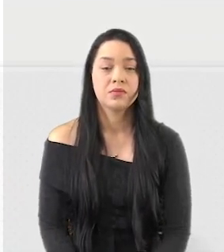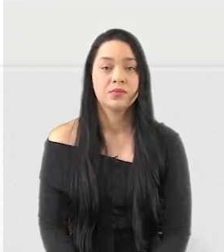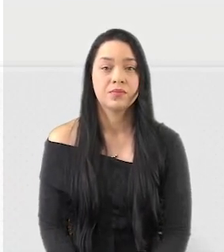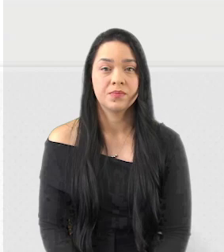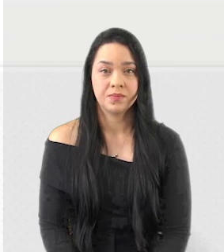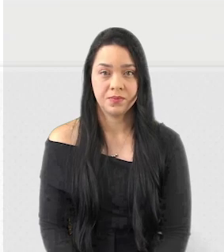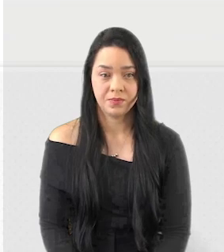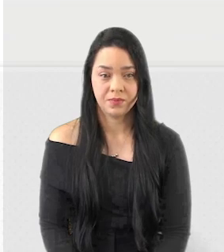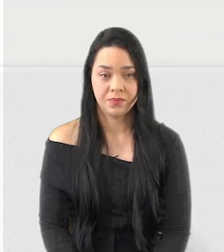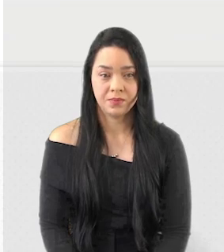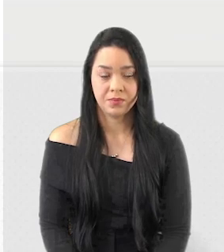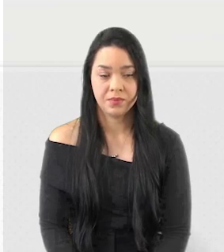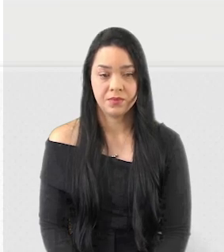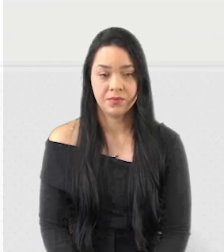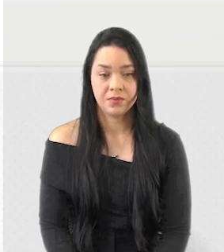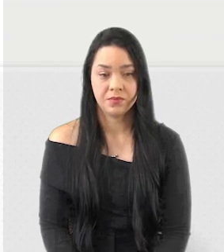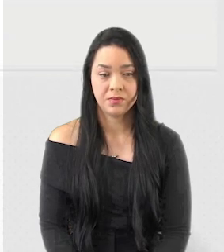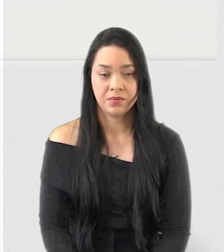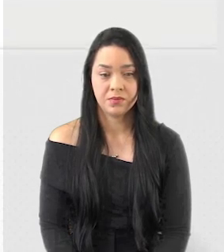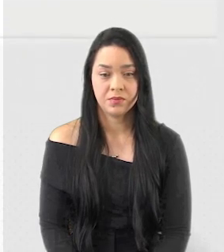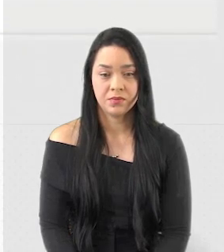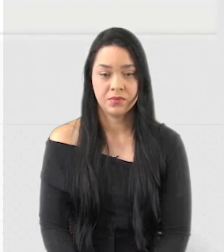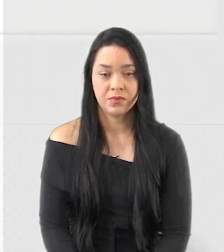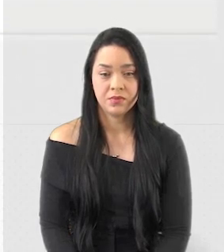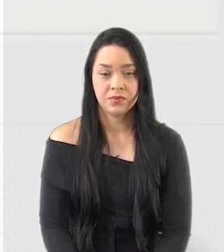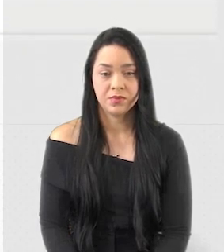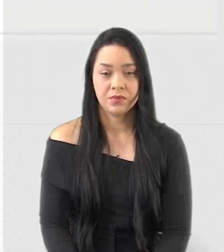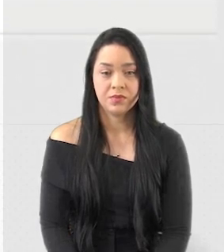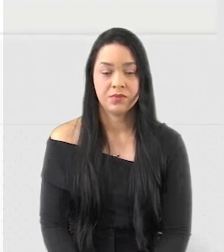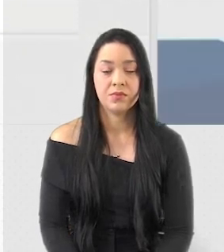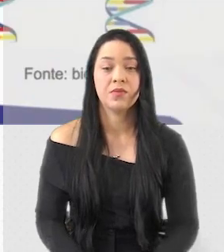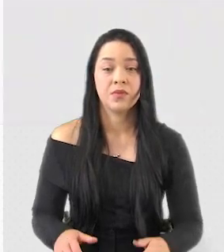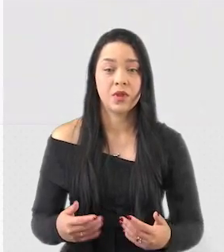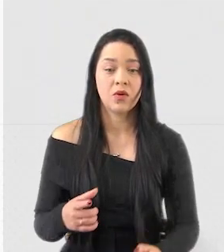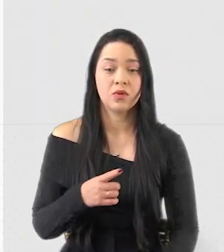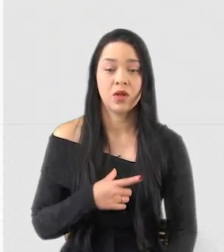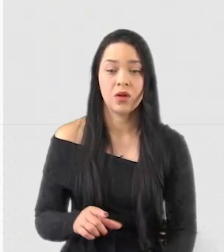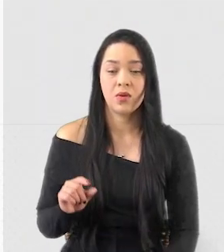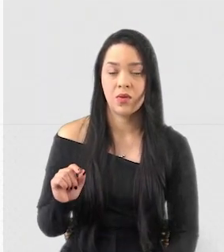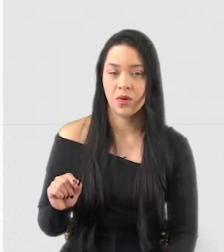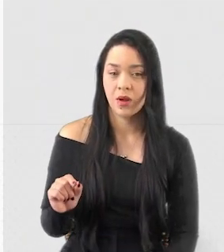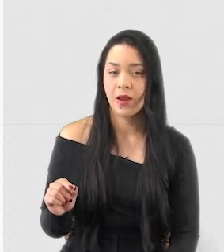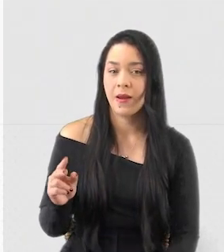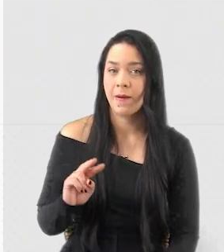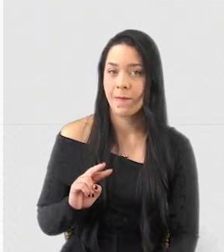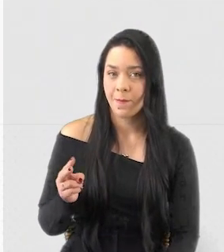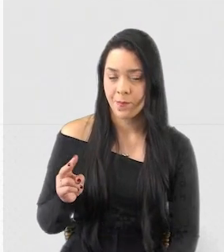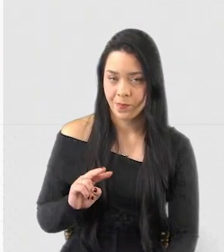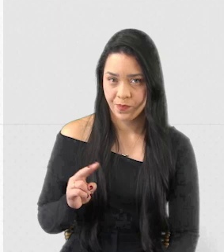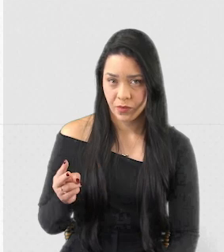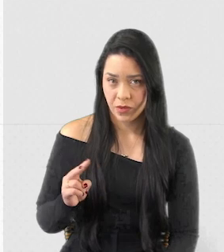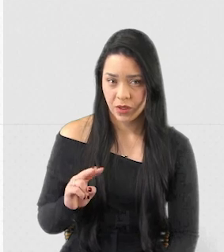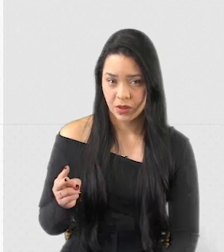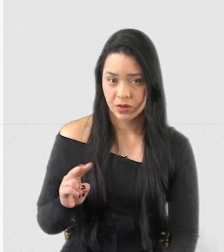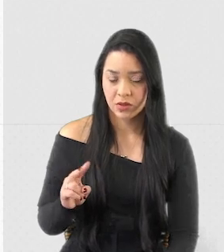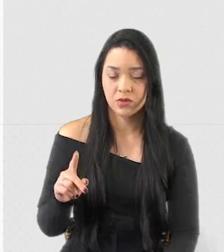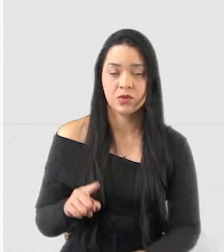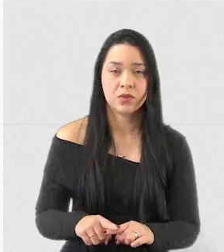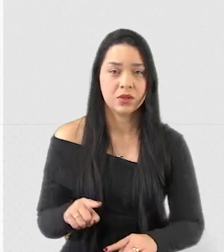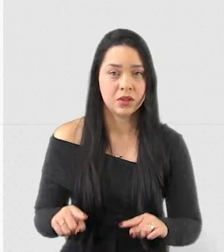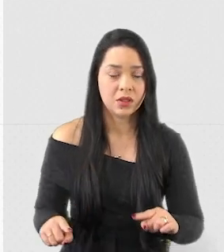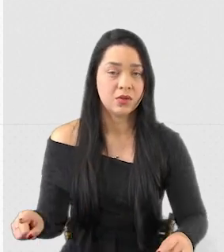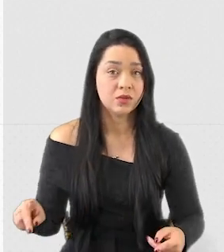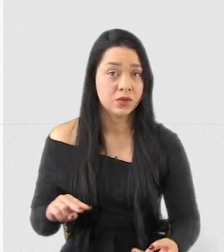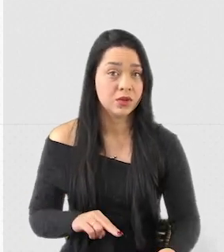fala de timina, né, pessoal? Certo? Então, a gente tem aqui a duplicação do material